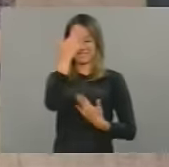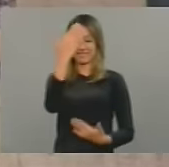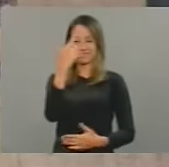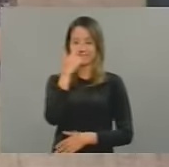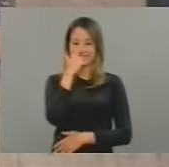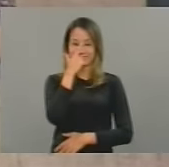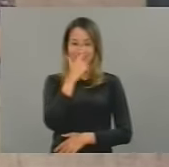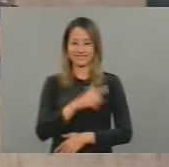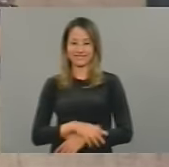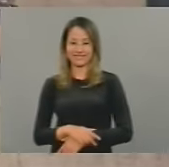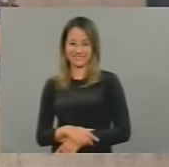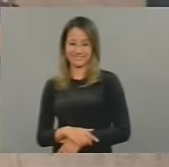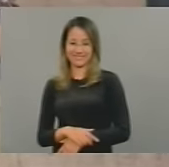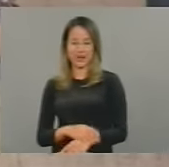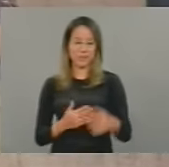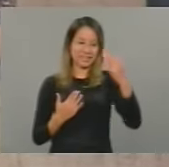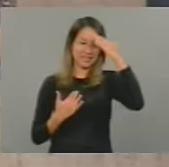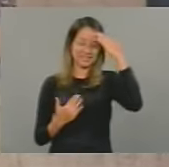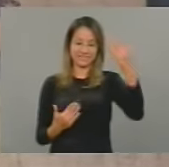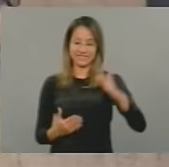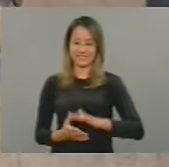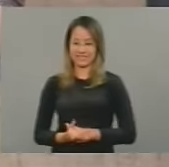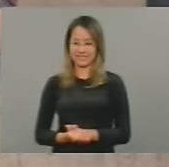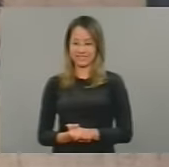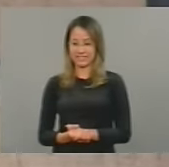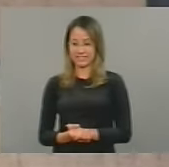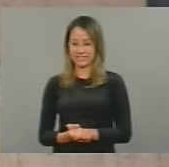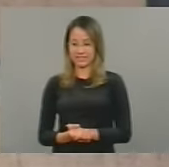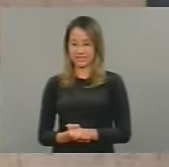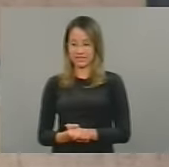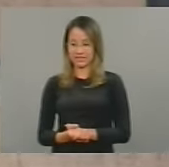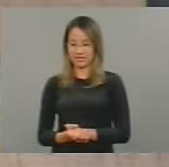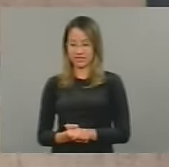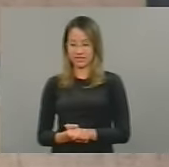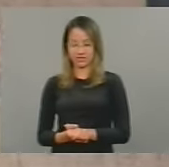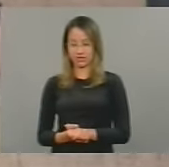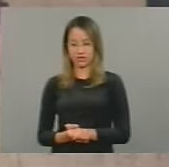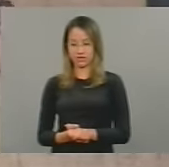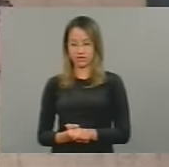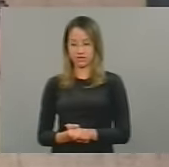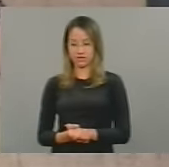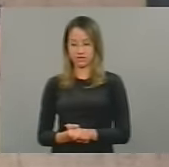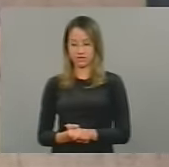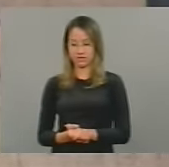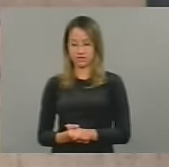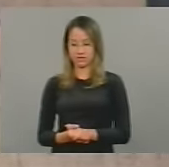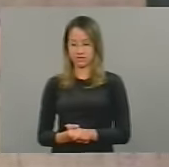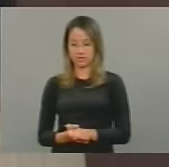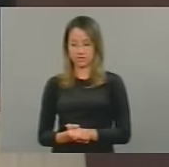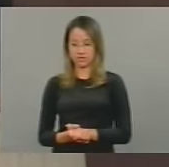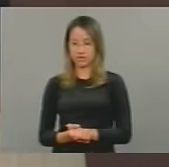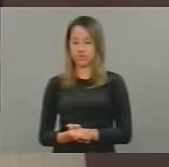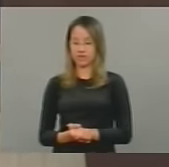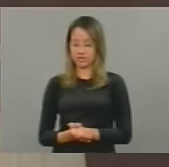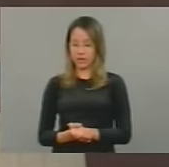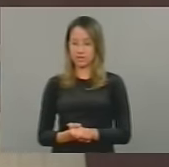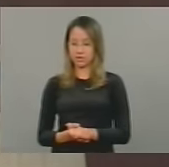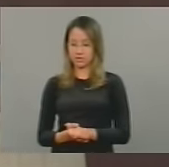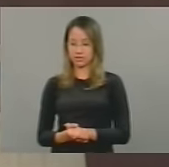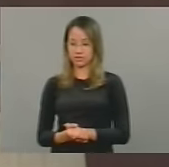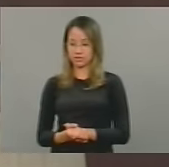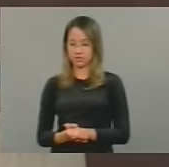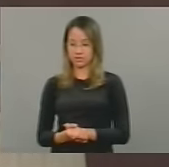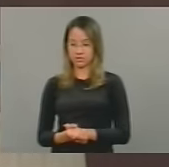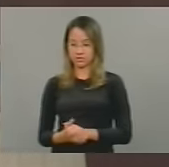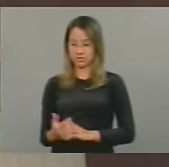Sempre democrático, deputado Renato Rosendo. Não, eu sou aberto, inclusive, às divergências. Eu tenho apreço às divergências. O que eu não